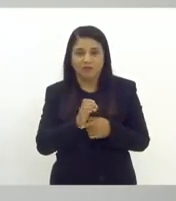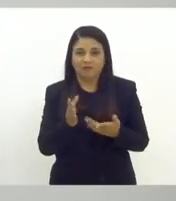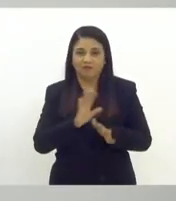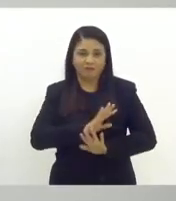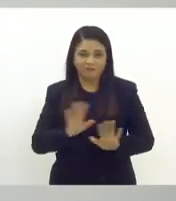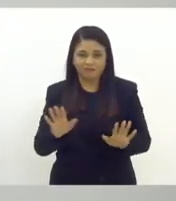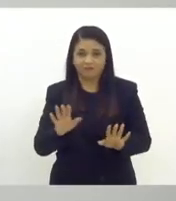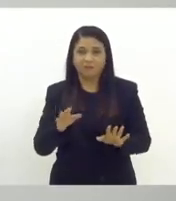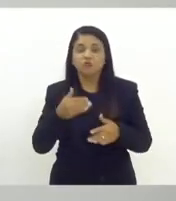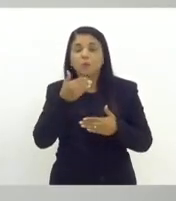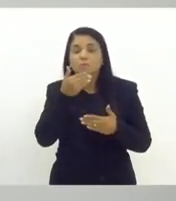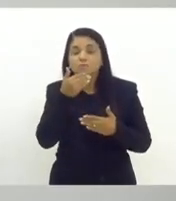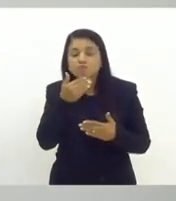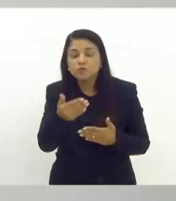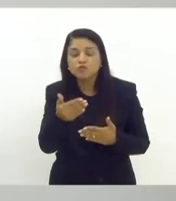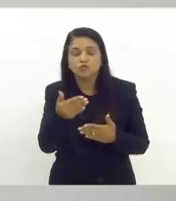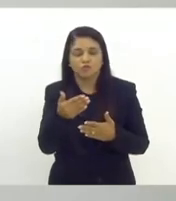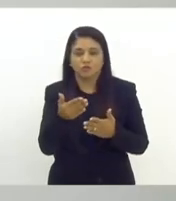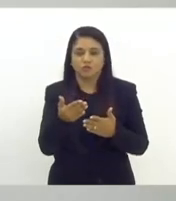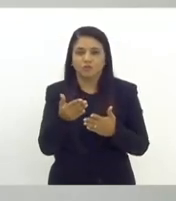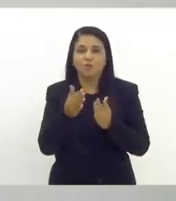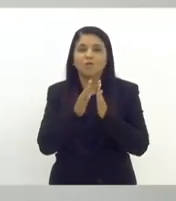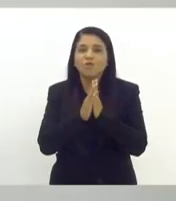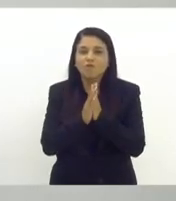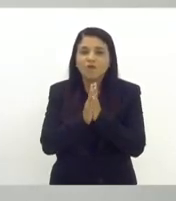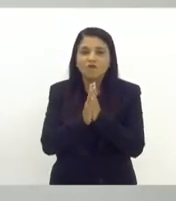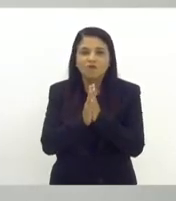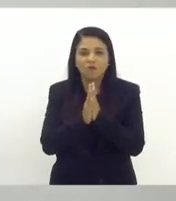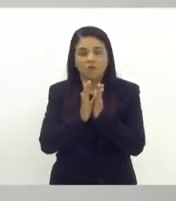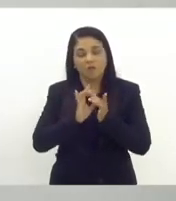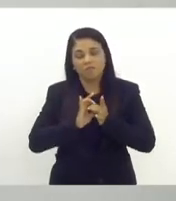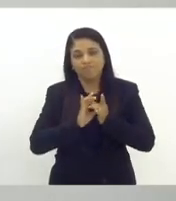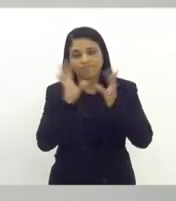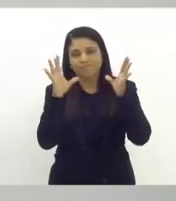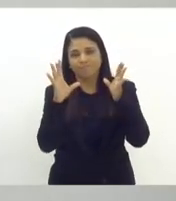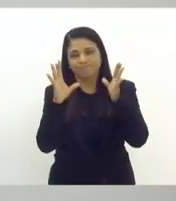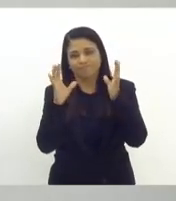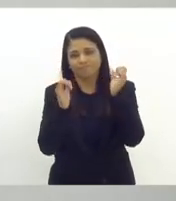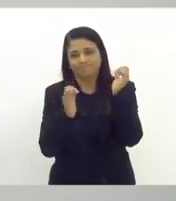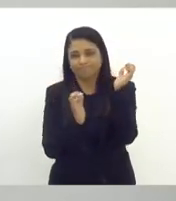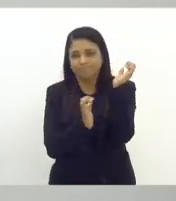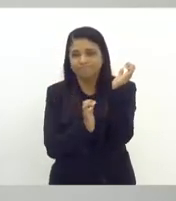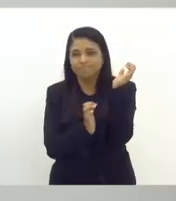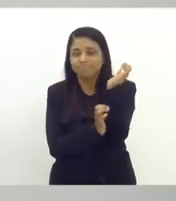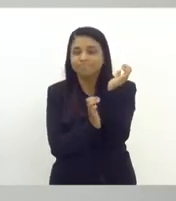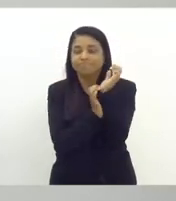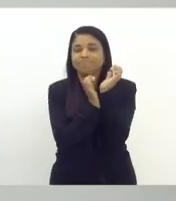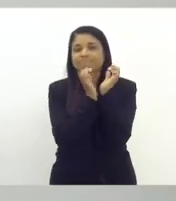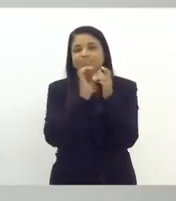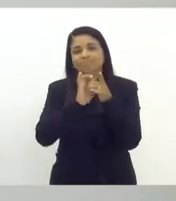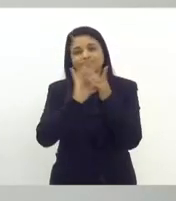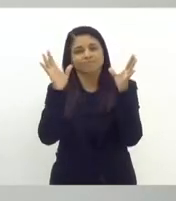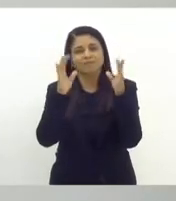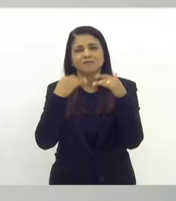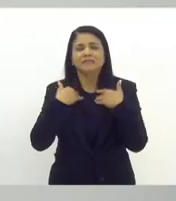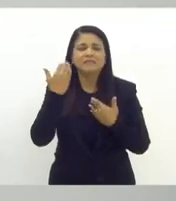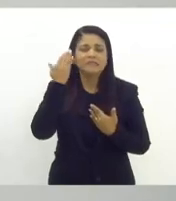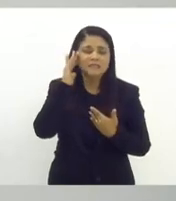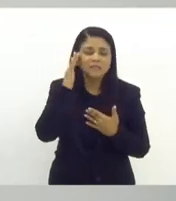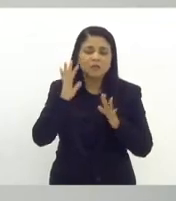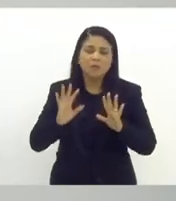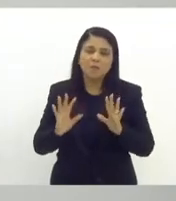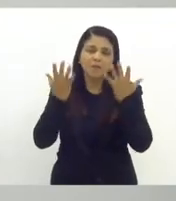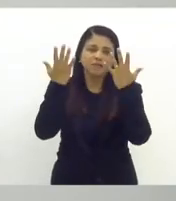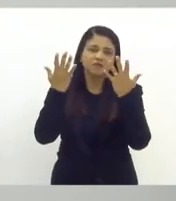pedindo pelo amor de Deus desburocratiza isso para o carnaval de rua tenta entender que nós somos realmente uma manifestação